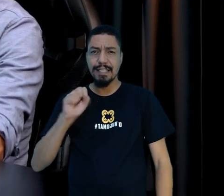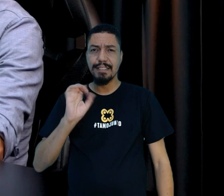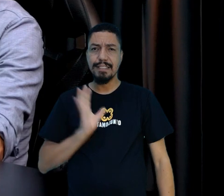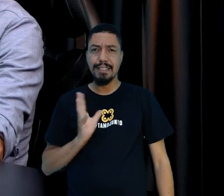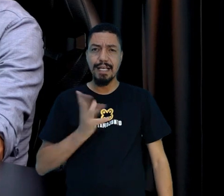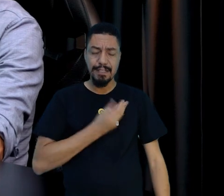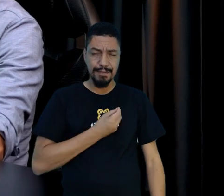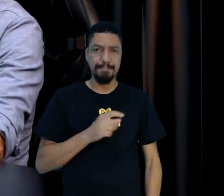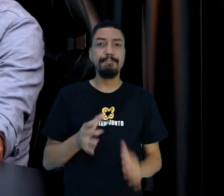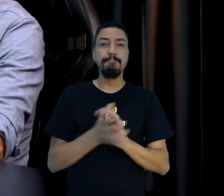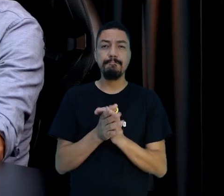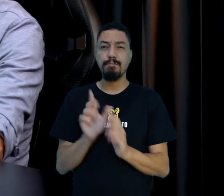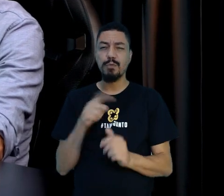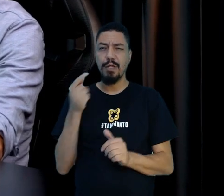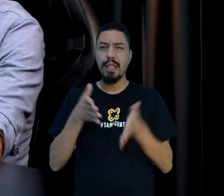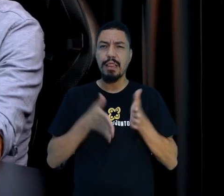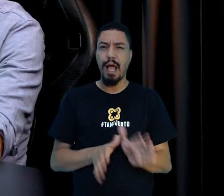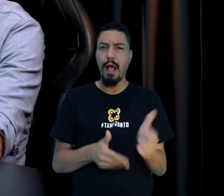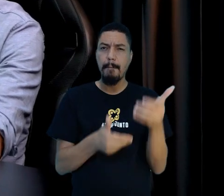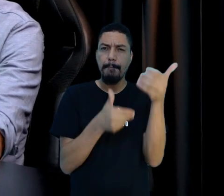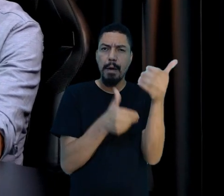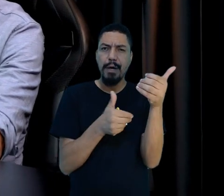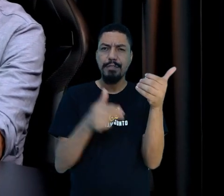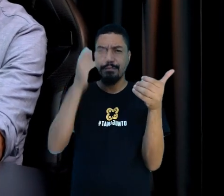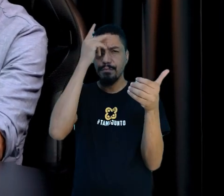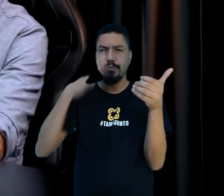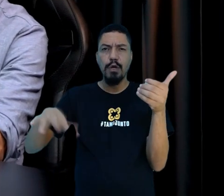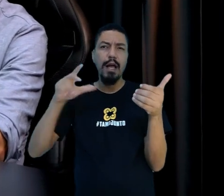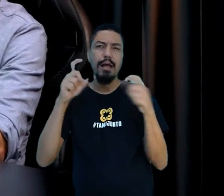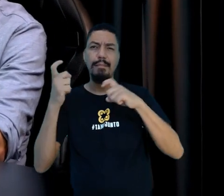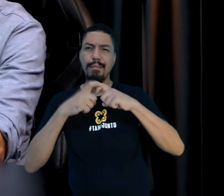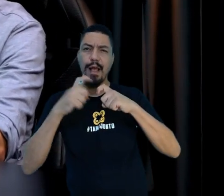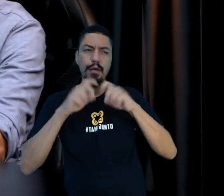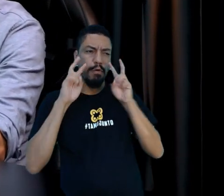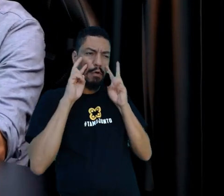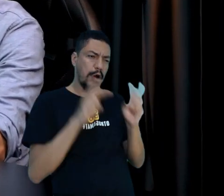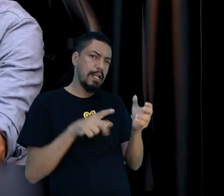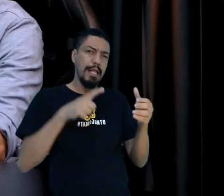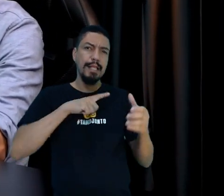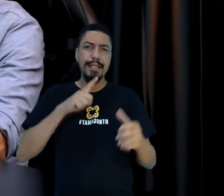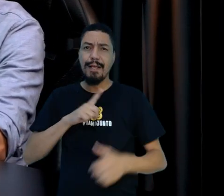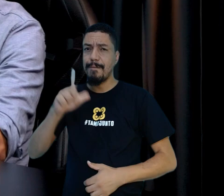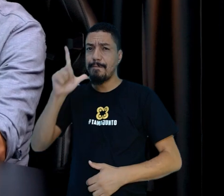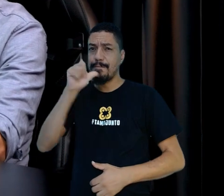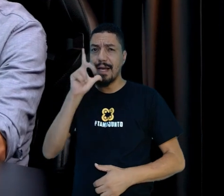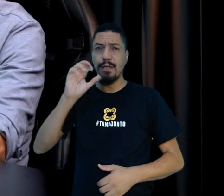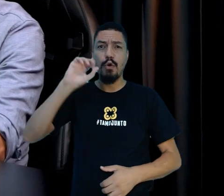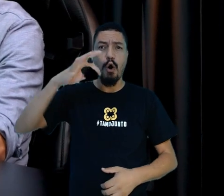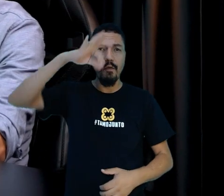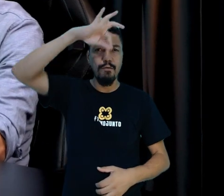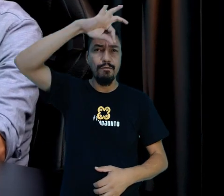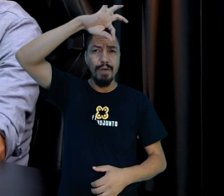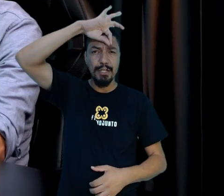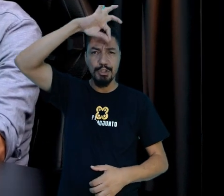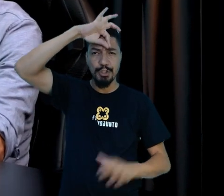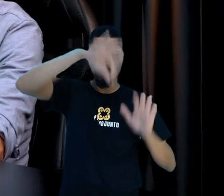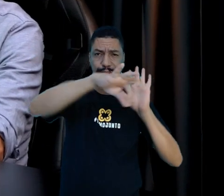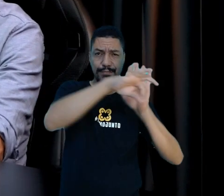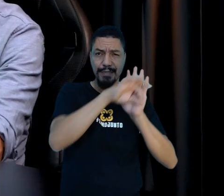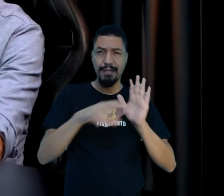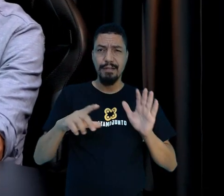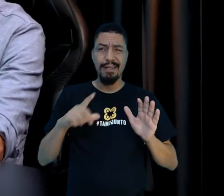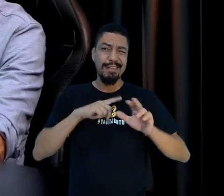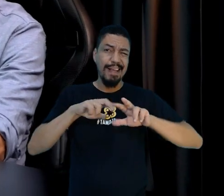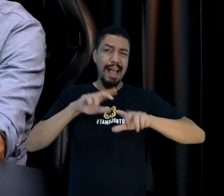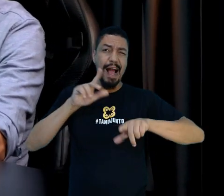Quando a gente nasce, olham para o nosso corpo, né? E aí então a gente vai ter um pênis ou uma vagina, em geral, né? Podem ter outros